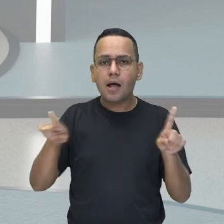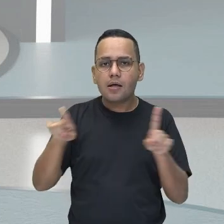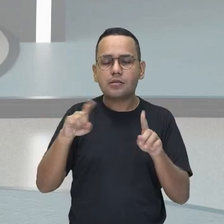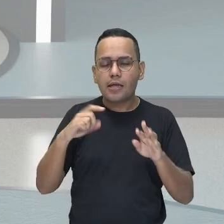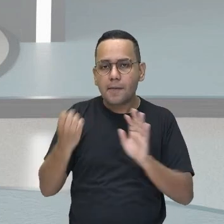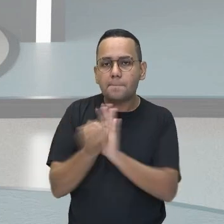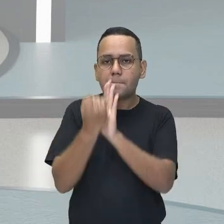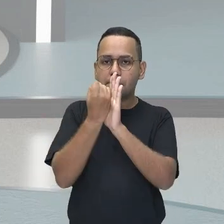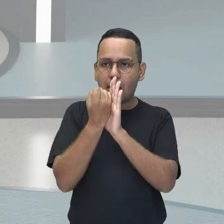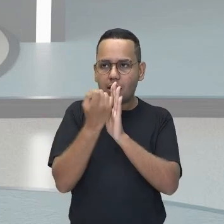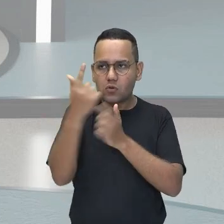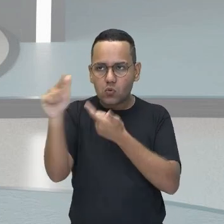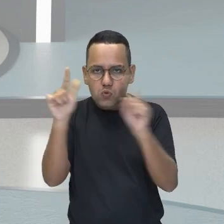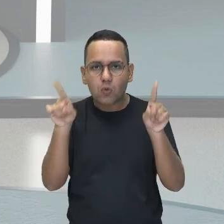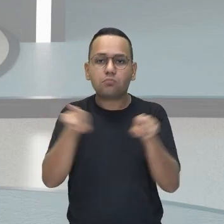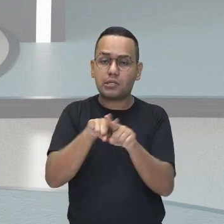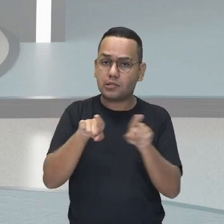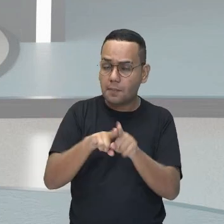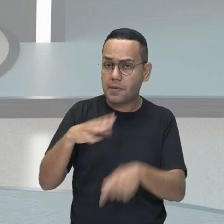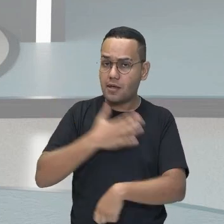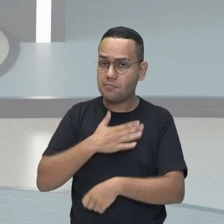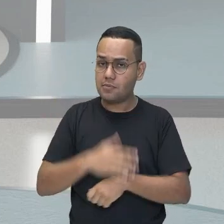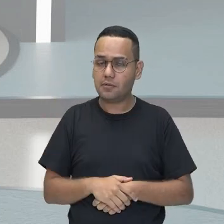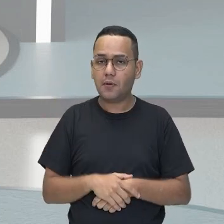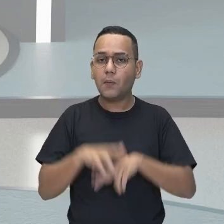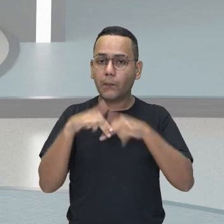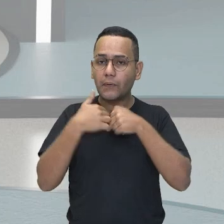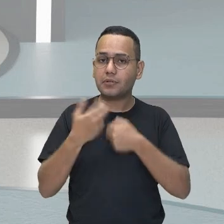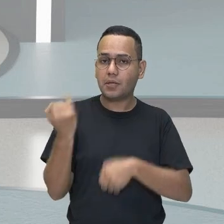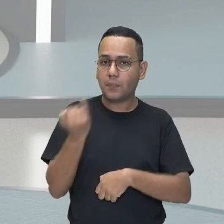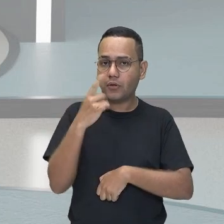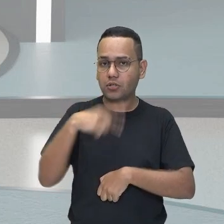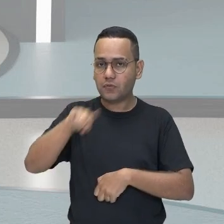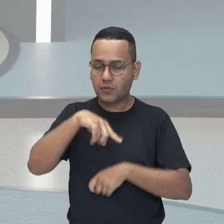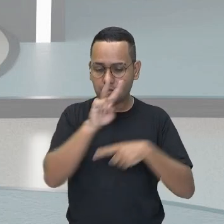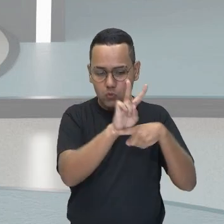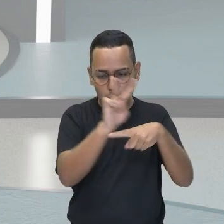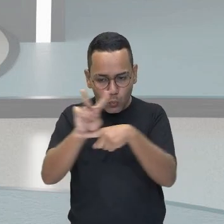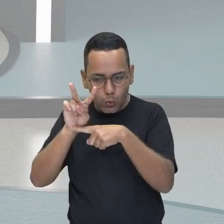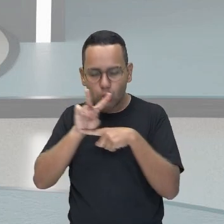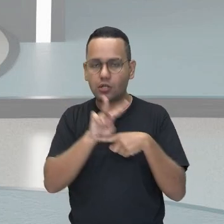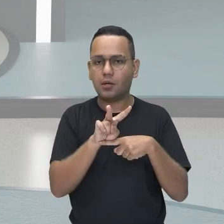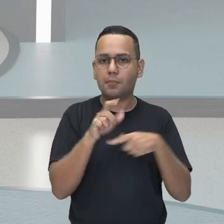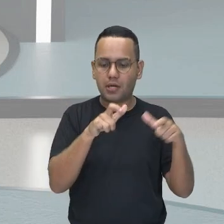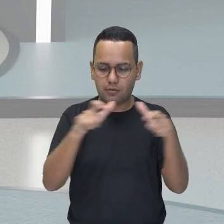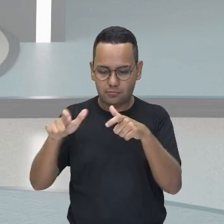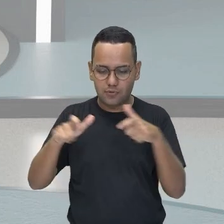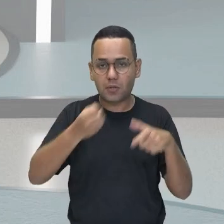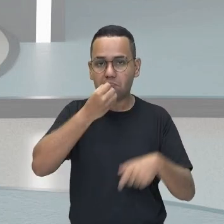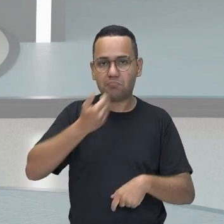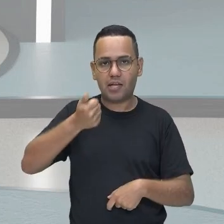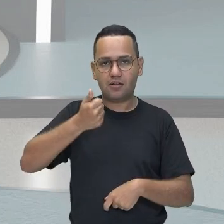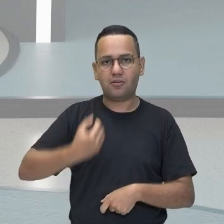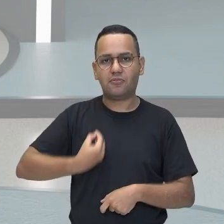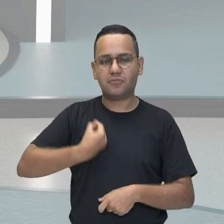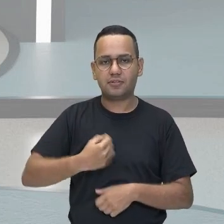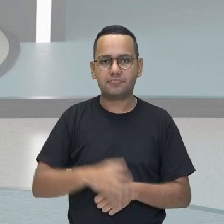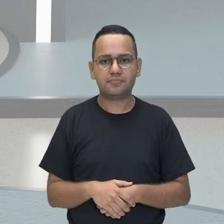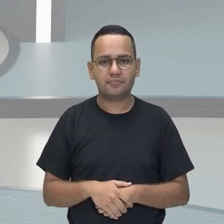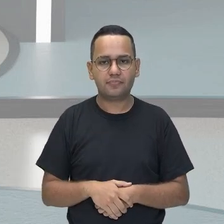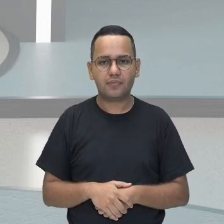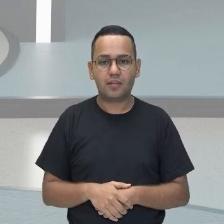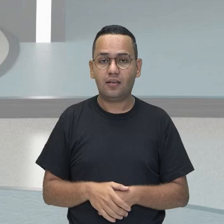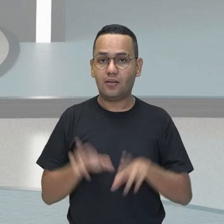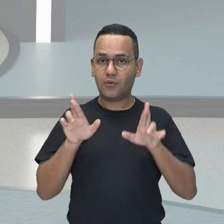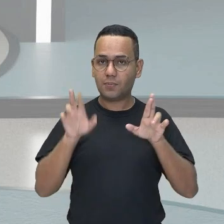mas na minha. Então, é necessário que cada um faça a sua parte para que todos nós vivamos em um mundo melhor. Eu espero que vocês tenham